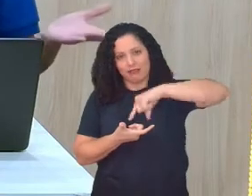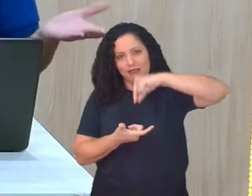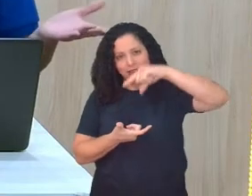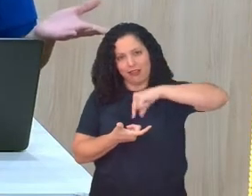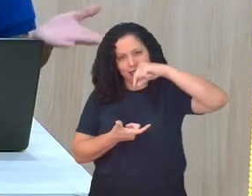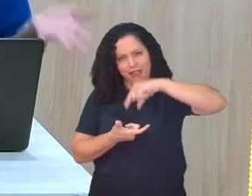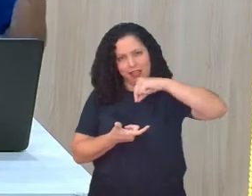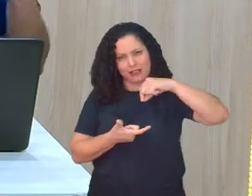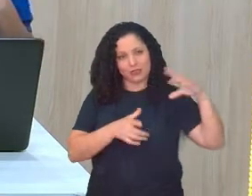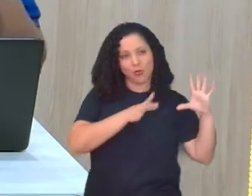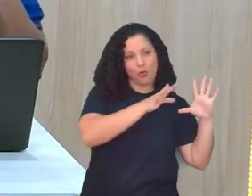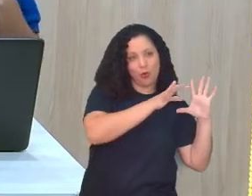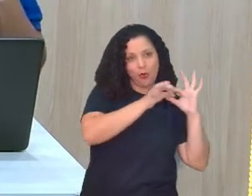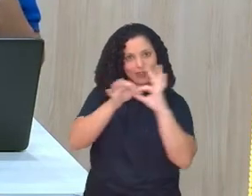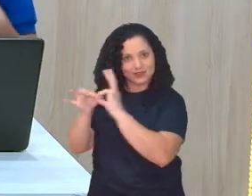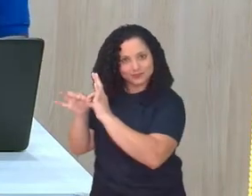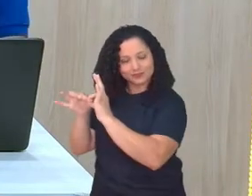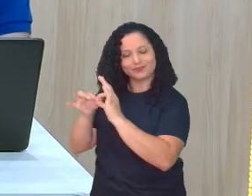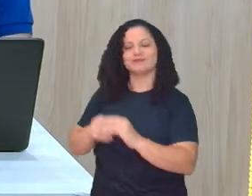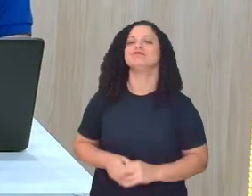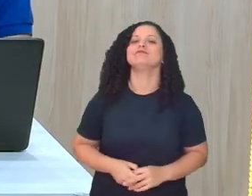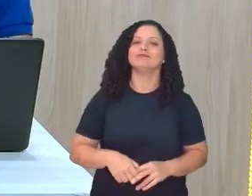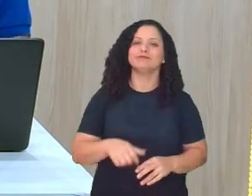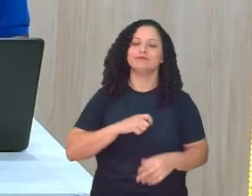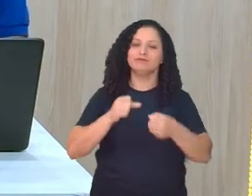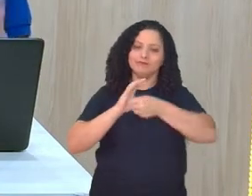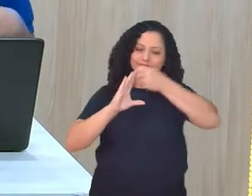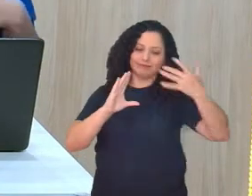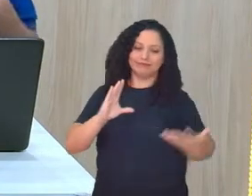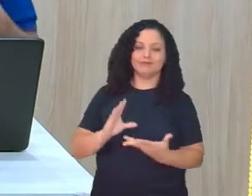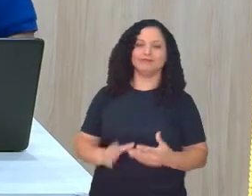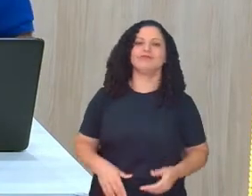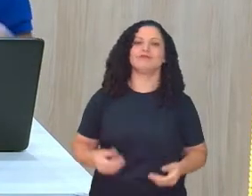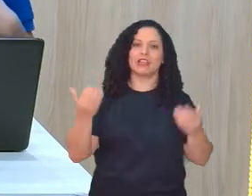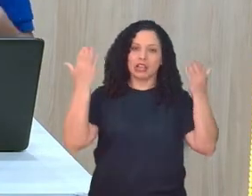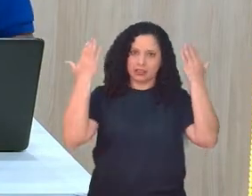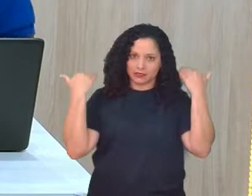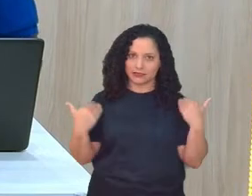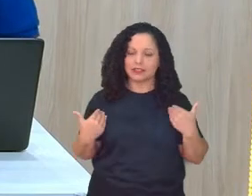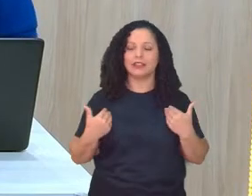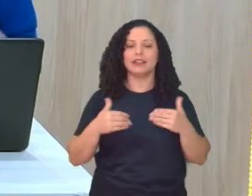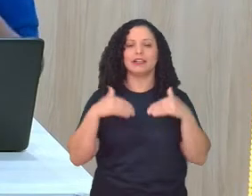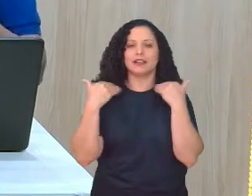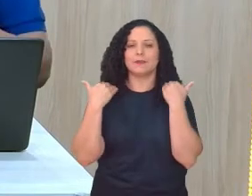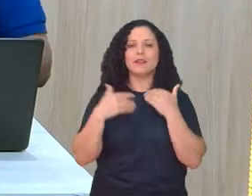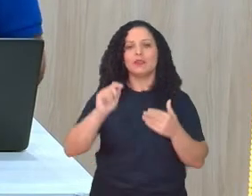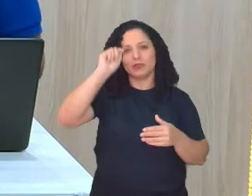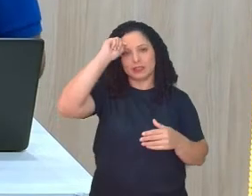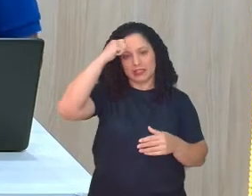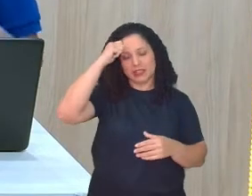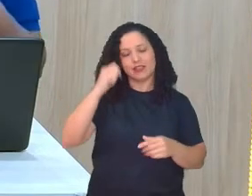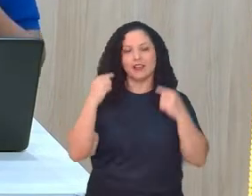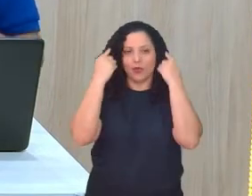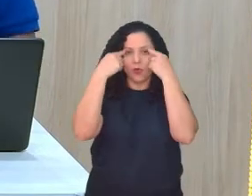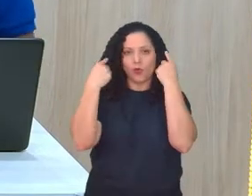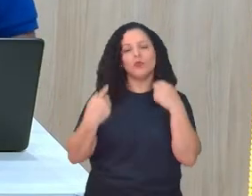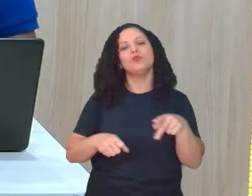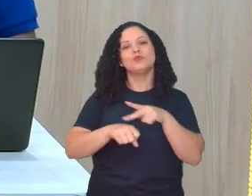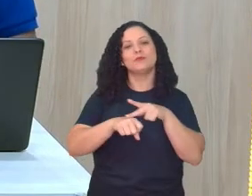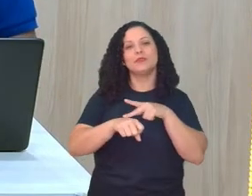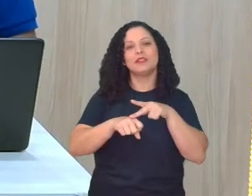me autodescrever, eu sou uma mulher negra de cabelos pretos cacheados na altura dos ombros, olhos escuros,